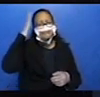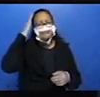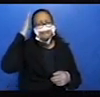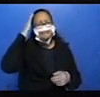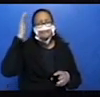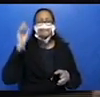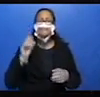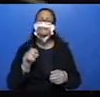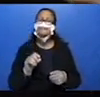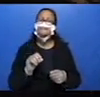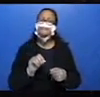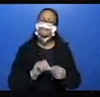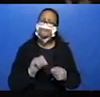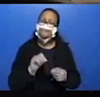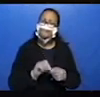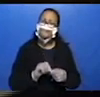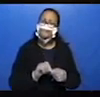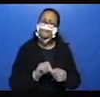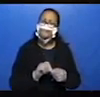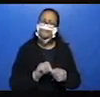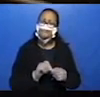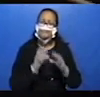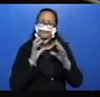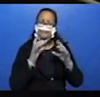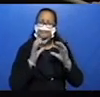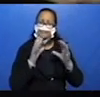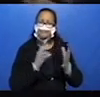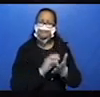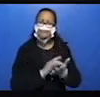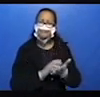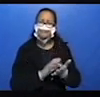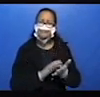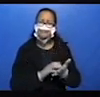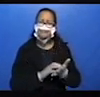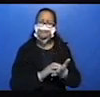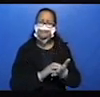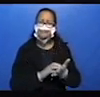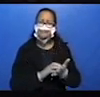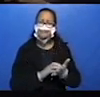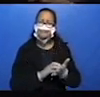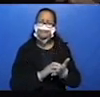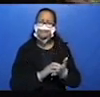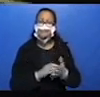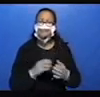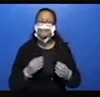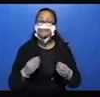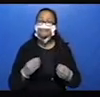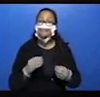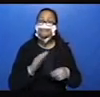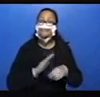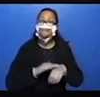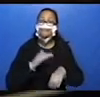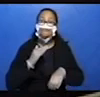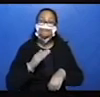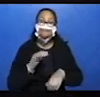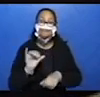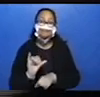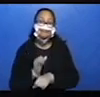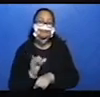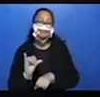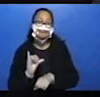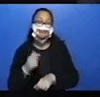alguns cálculos para resolver o meu dia a dia ali. Assim, quanto mais estratégias a gente